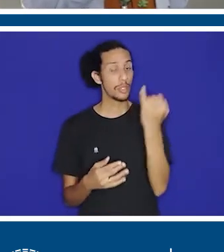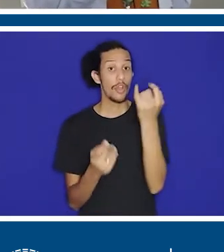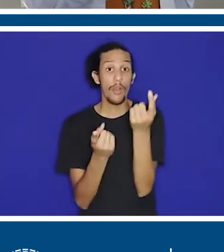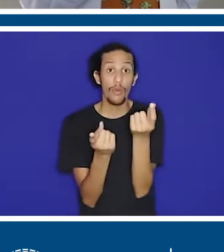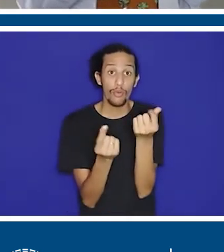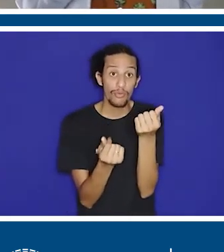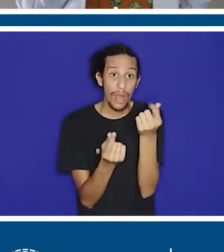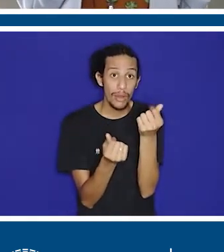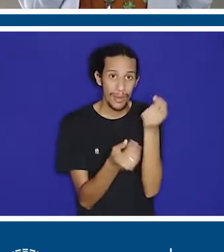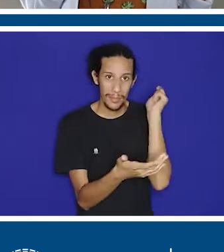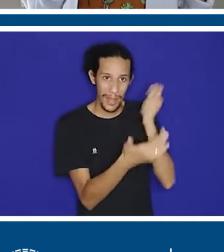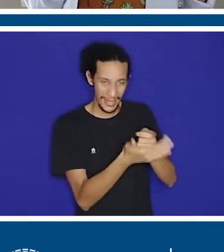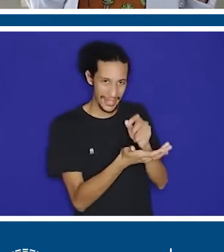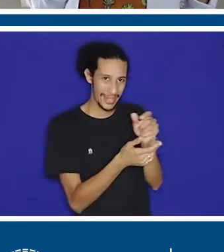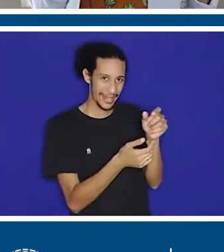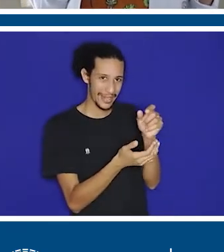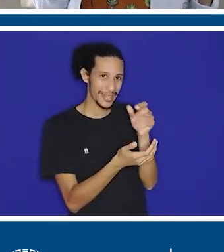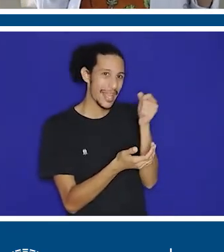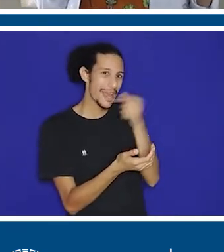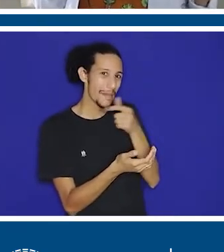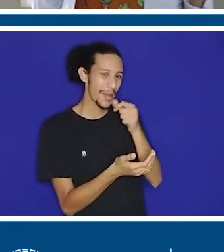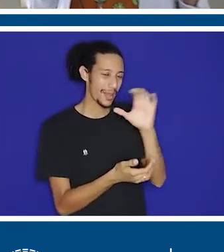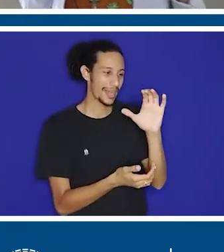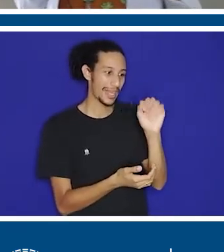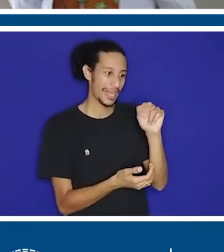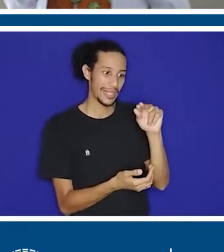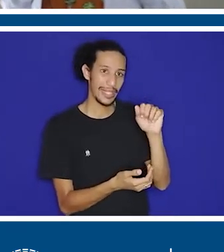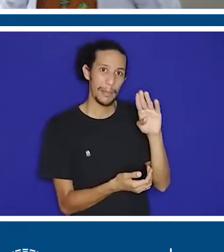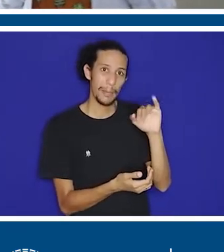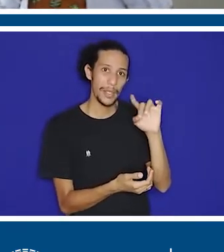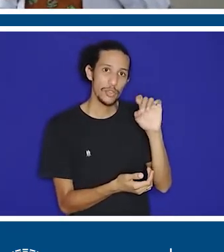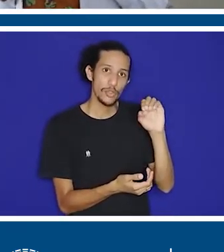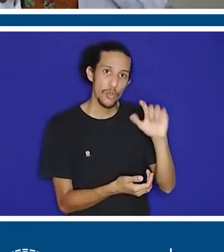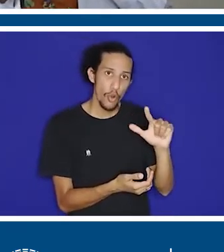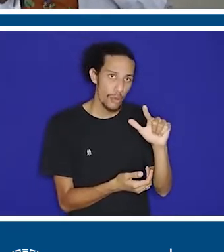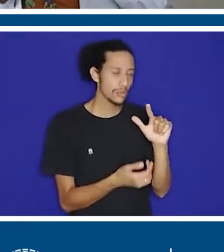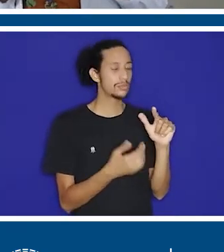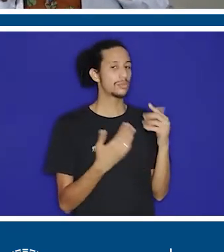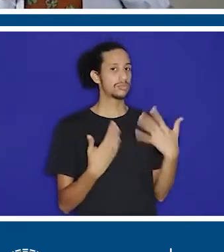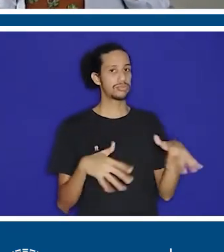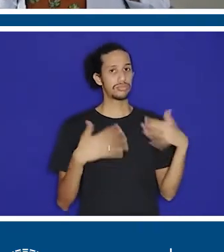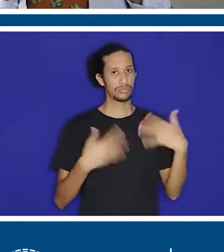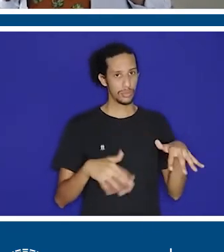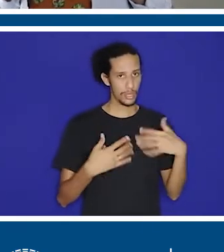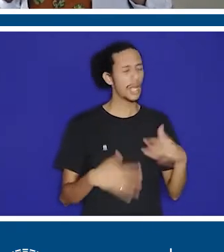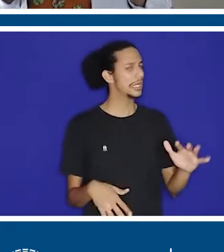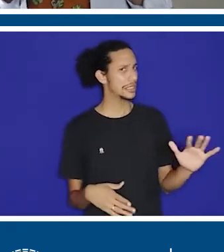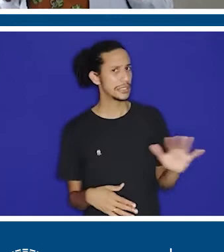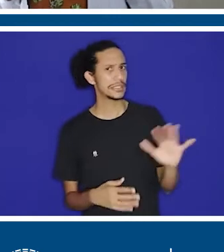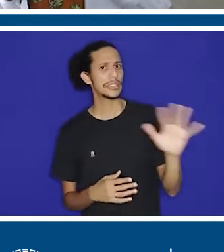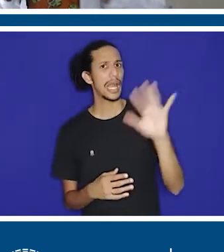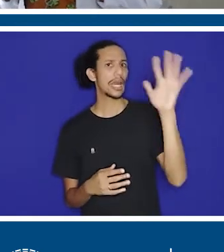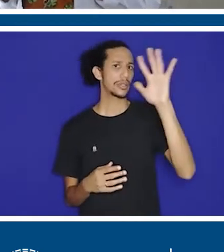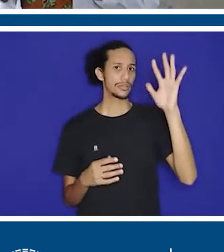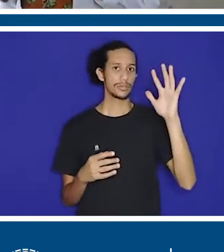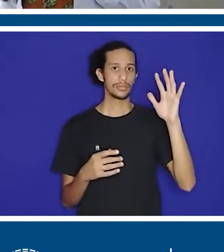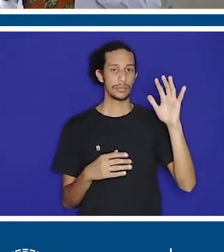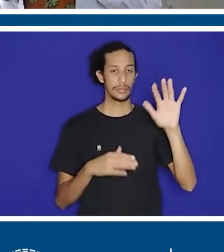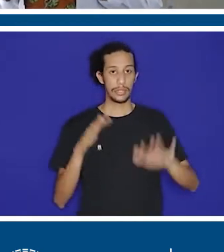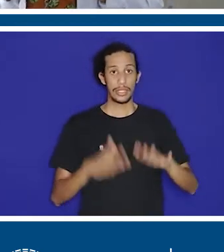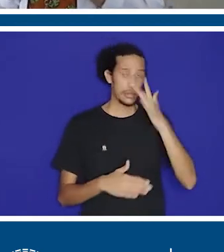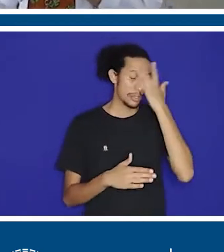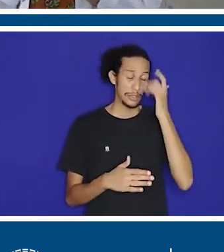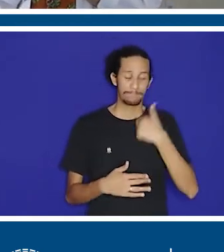o preço que ele está, quando para algumas crianças ele pode ser a